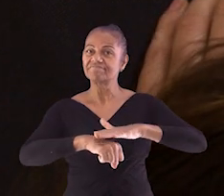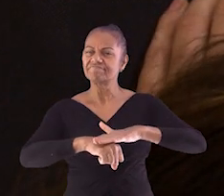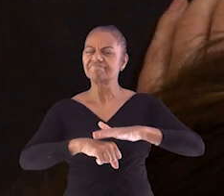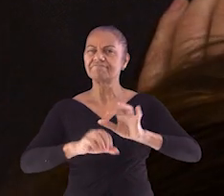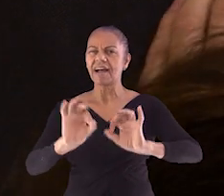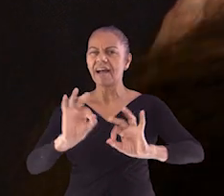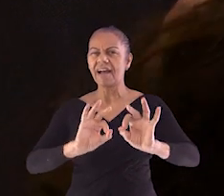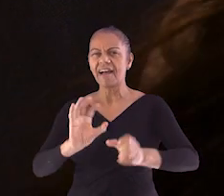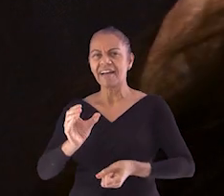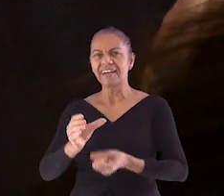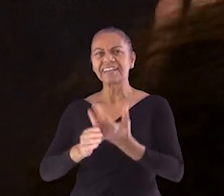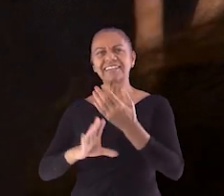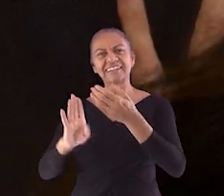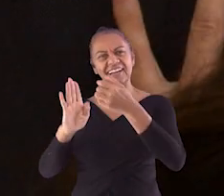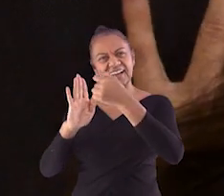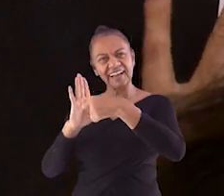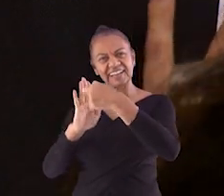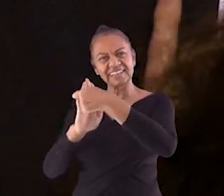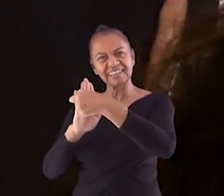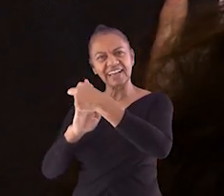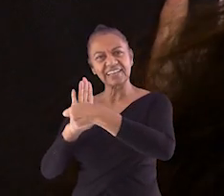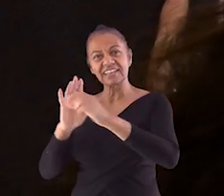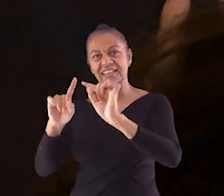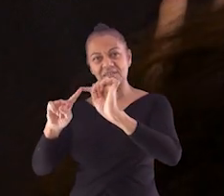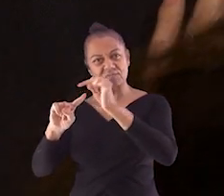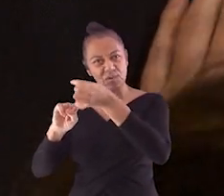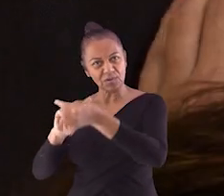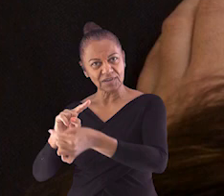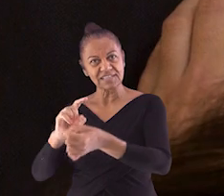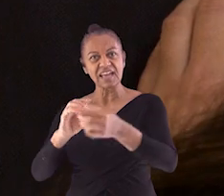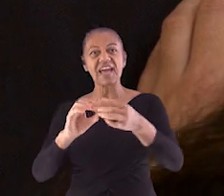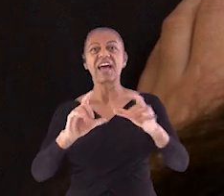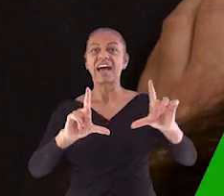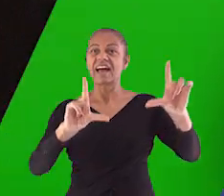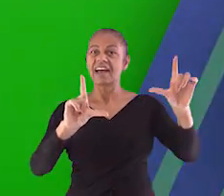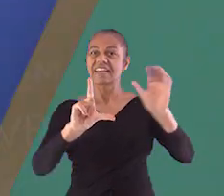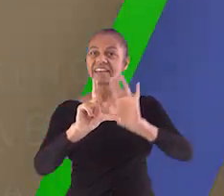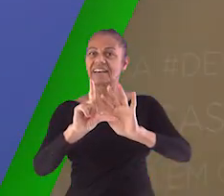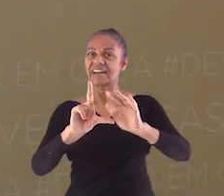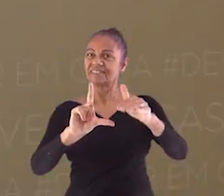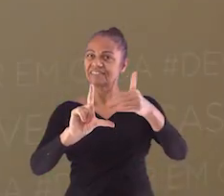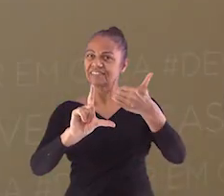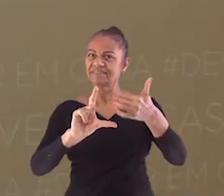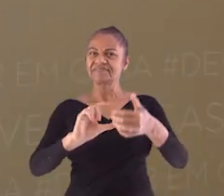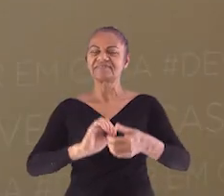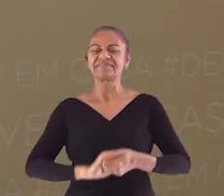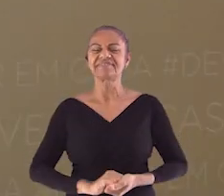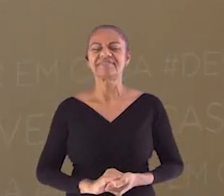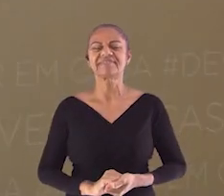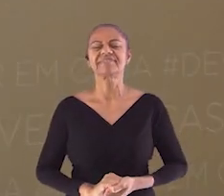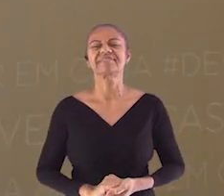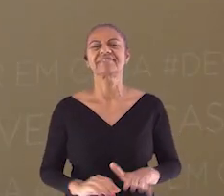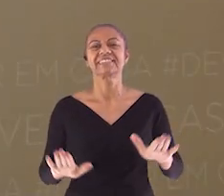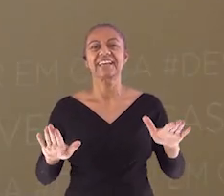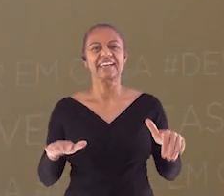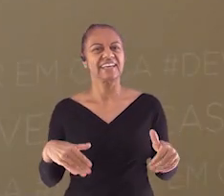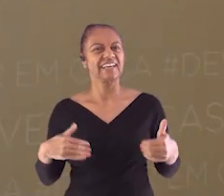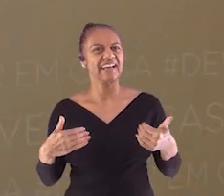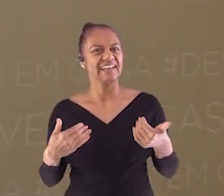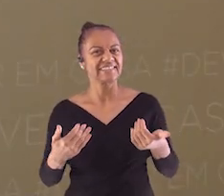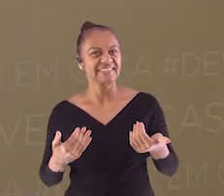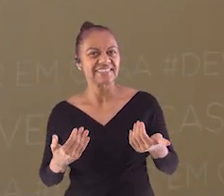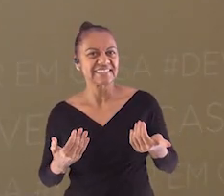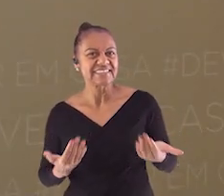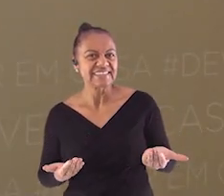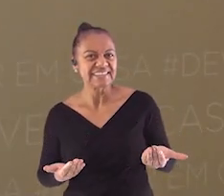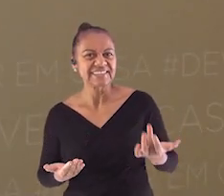em Casa na TV. Mas calma, a aula ainda não acabou. Continue comigo! E aí, gostaram de aprender a fazer o